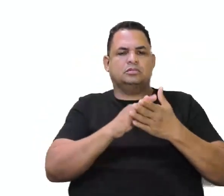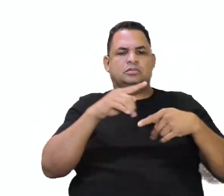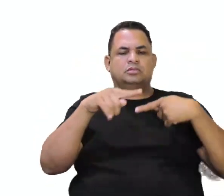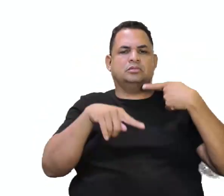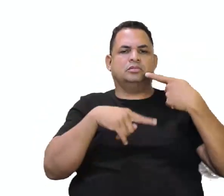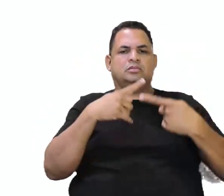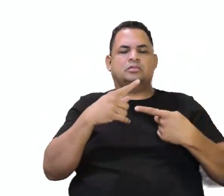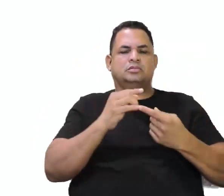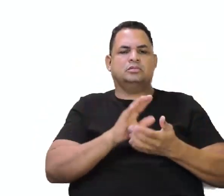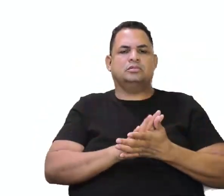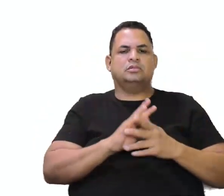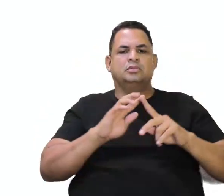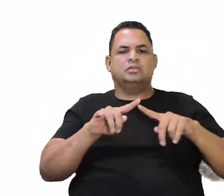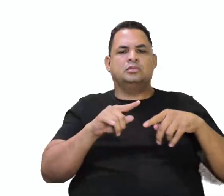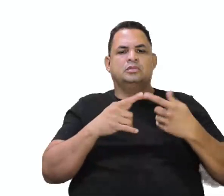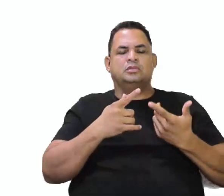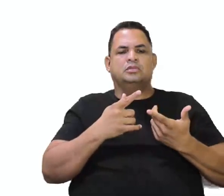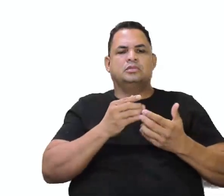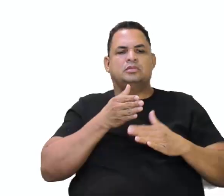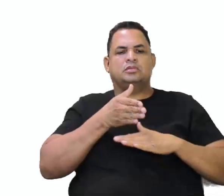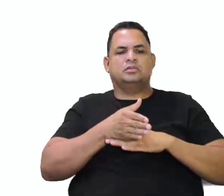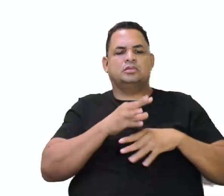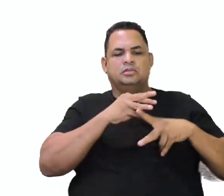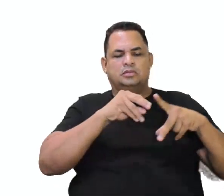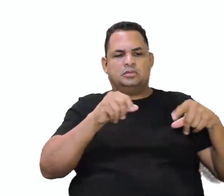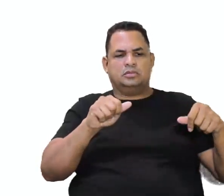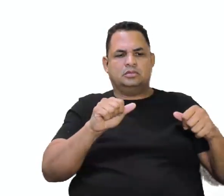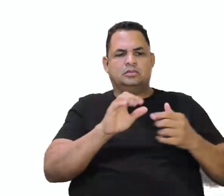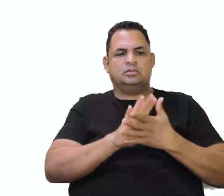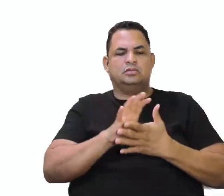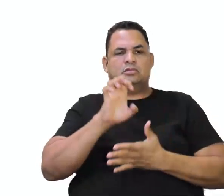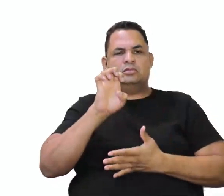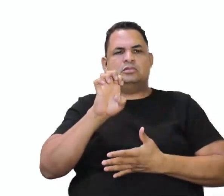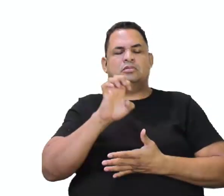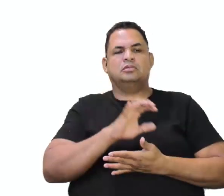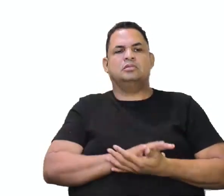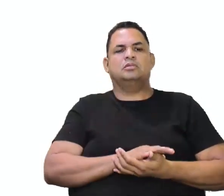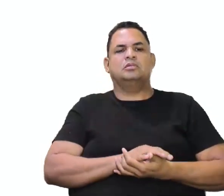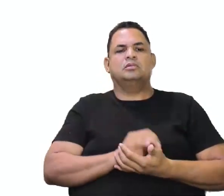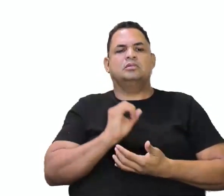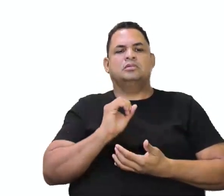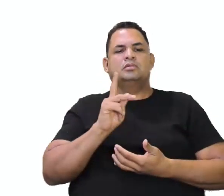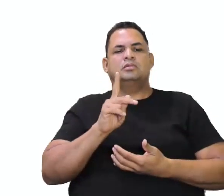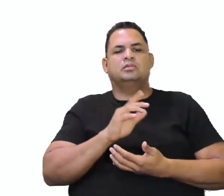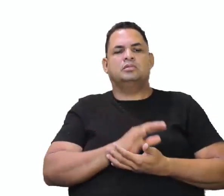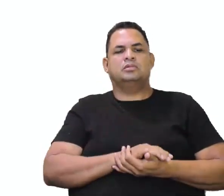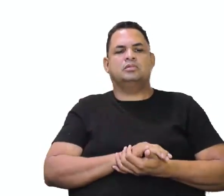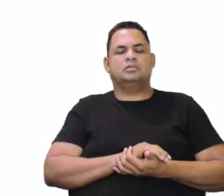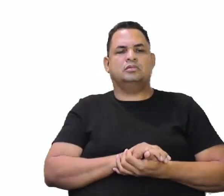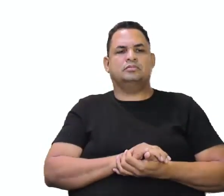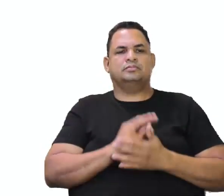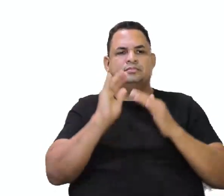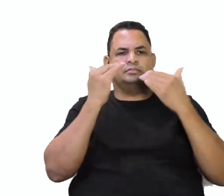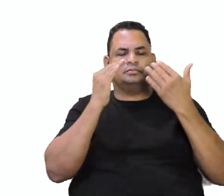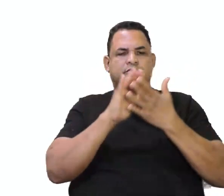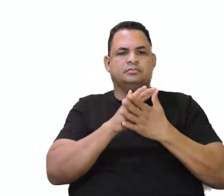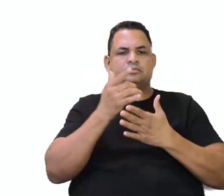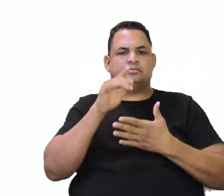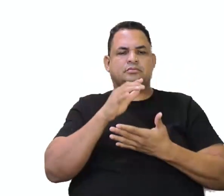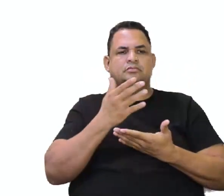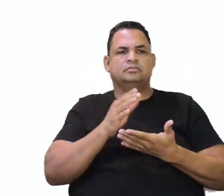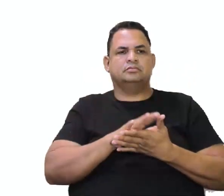posteriormente, sim, mas diretamente no solo, letra E, tá? Fique esperto aí para as